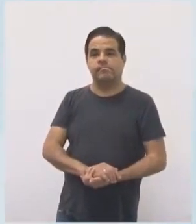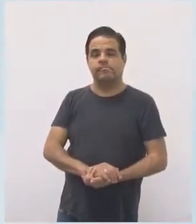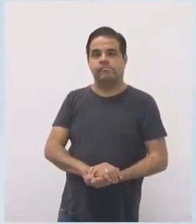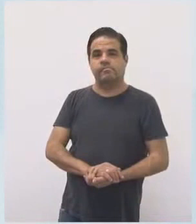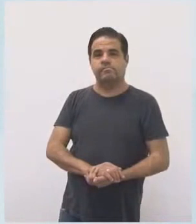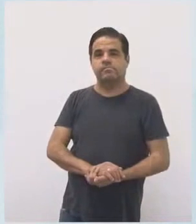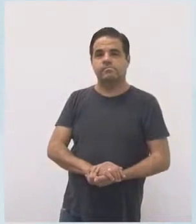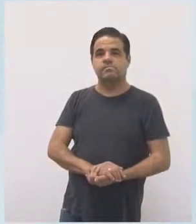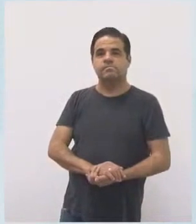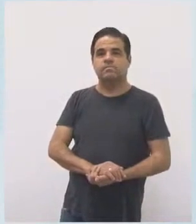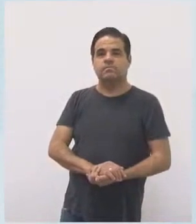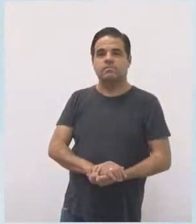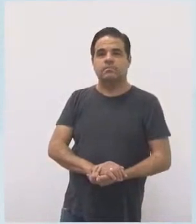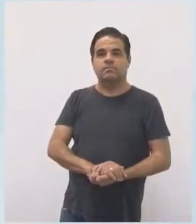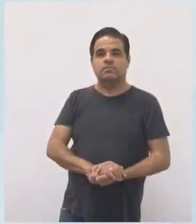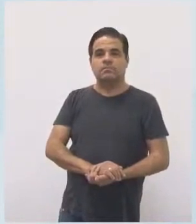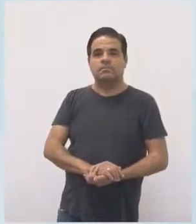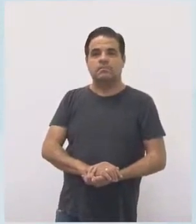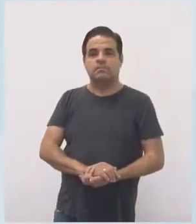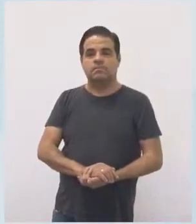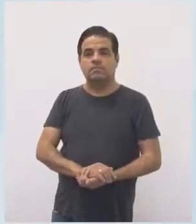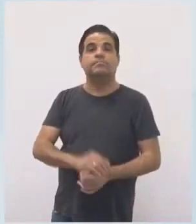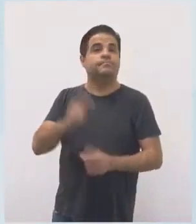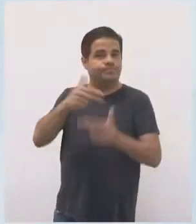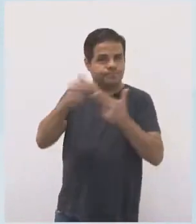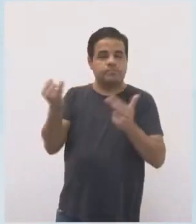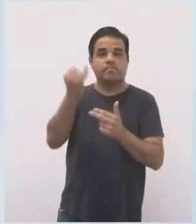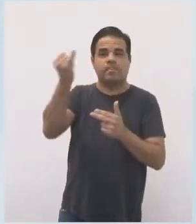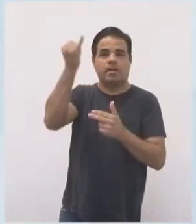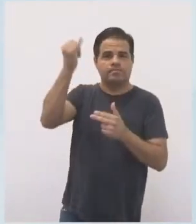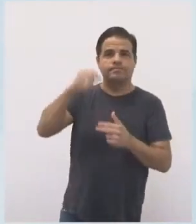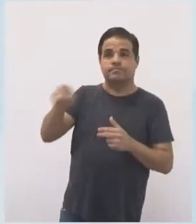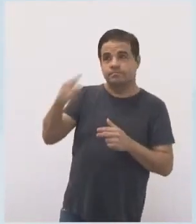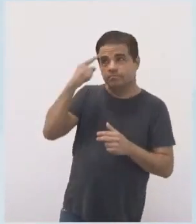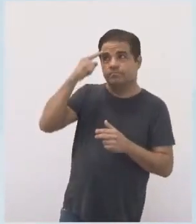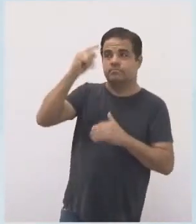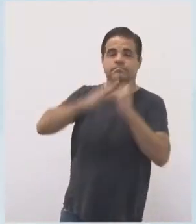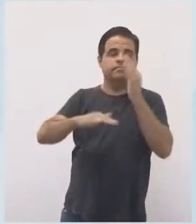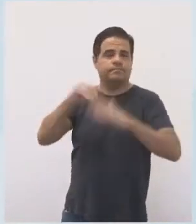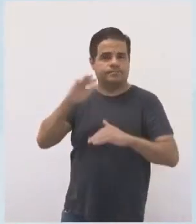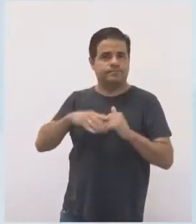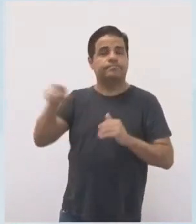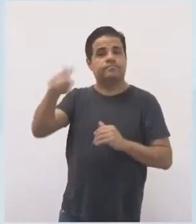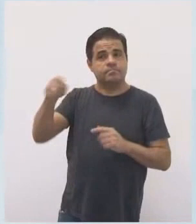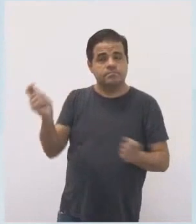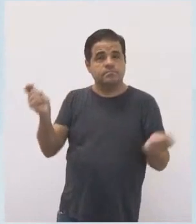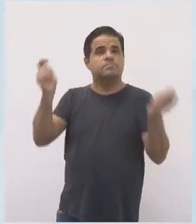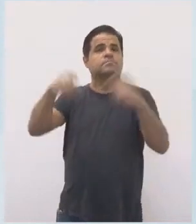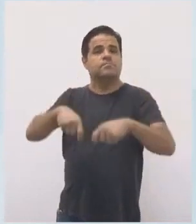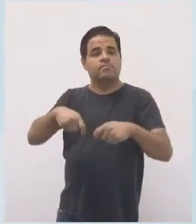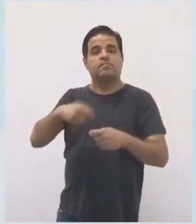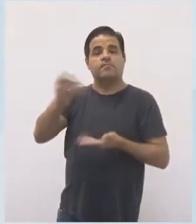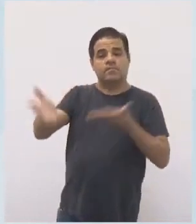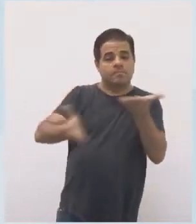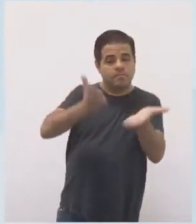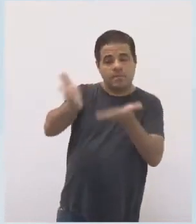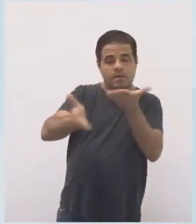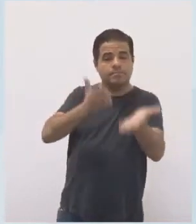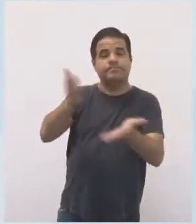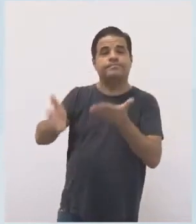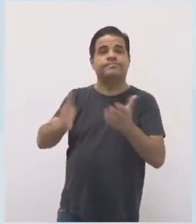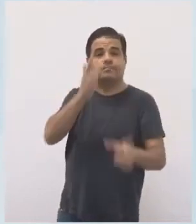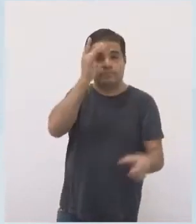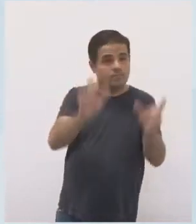E aí a ideia, uma outra coisa que é bastante importante, a gente pensou em ações que pudessem envolver tanto